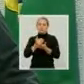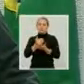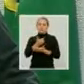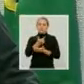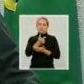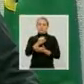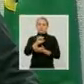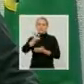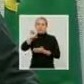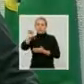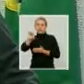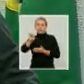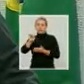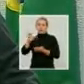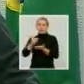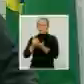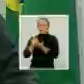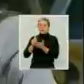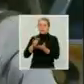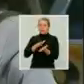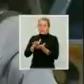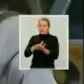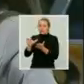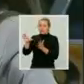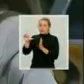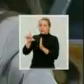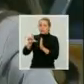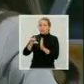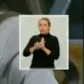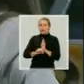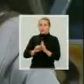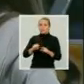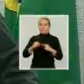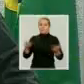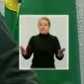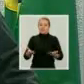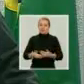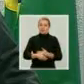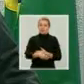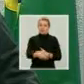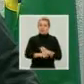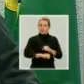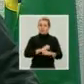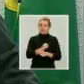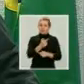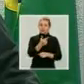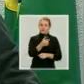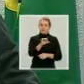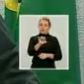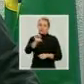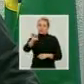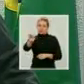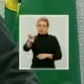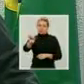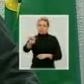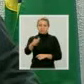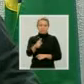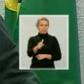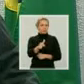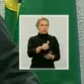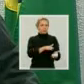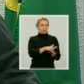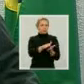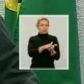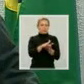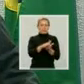esta produção é diminuída significativamente. Neste ano de 2009, efetivamente, não se teve novas